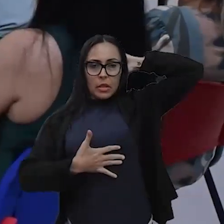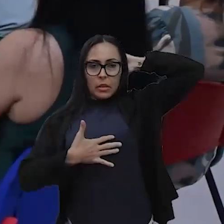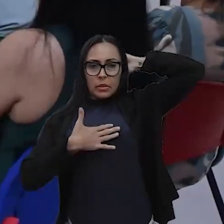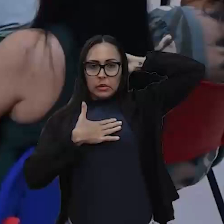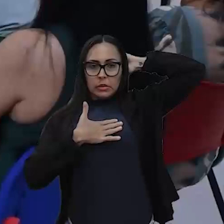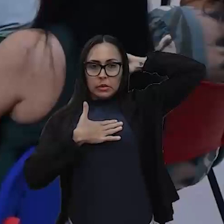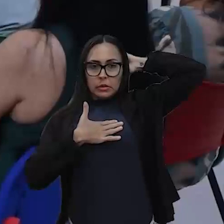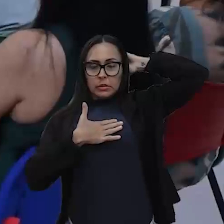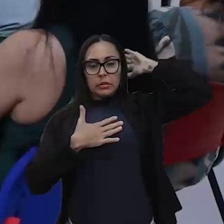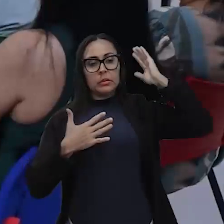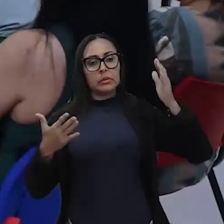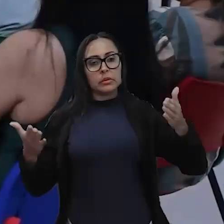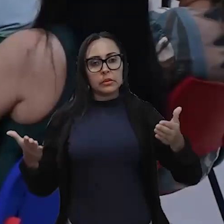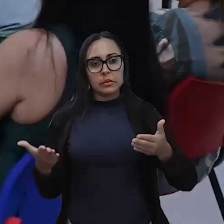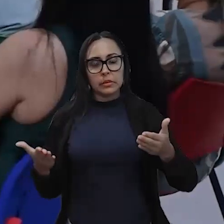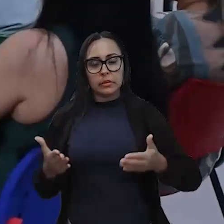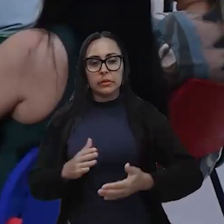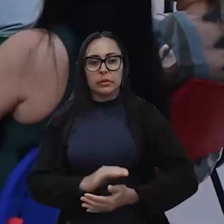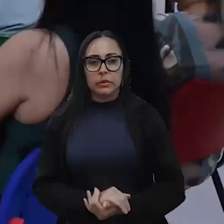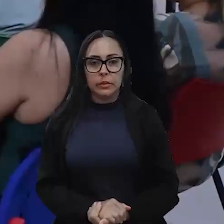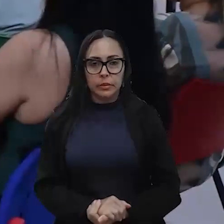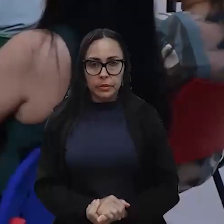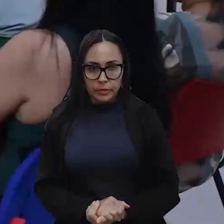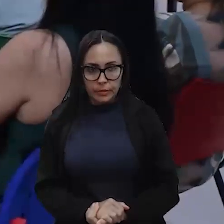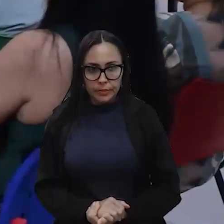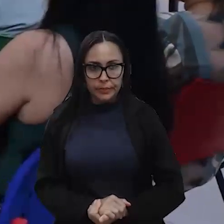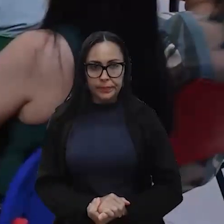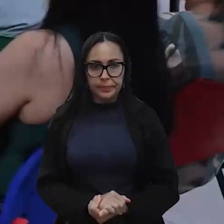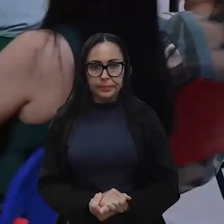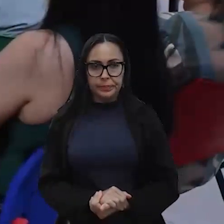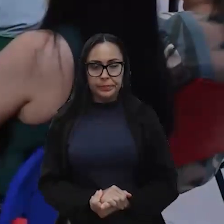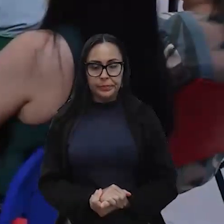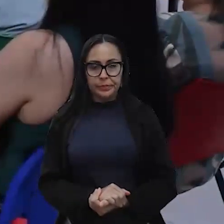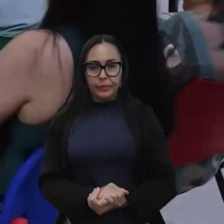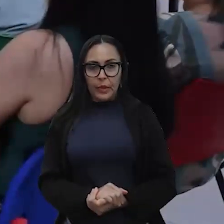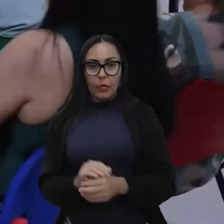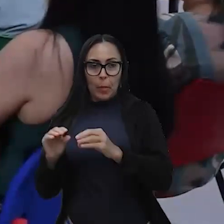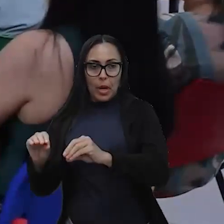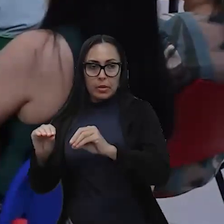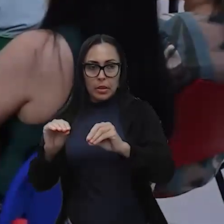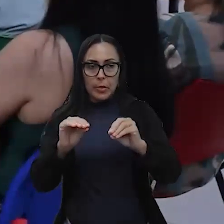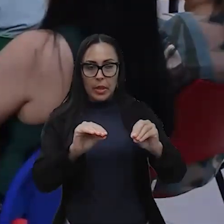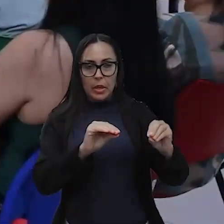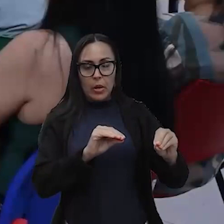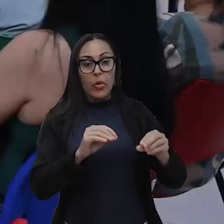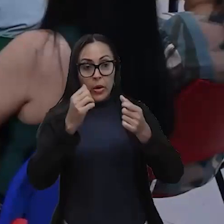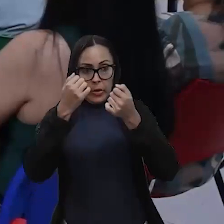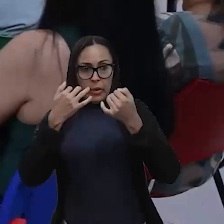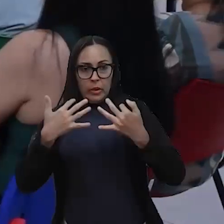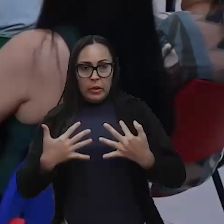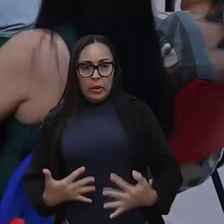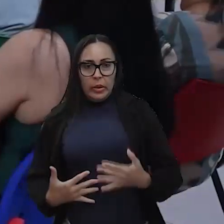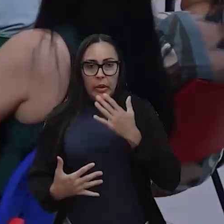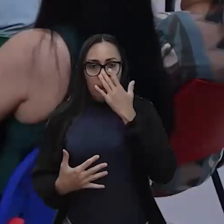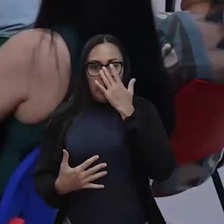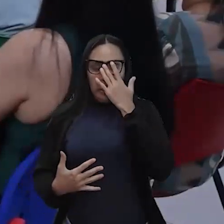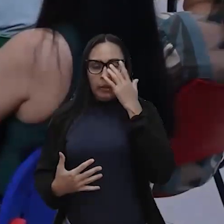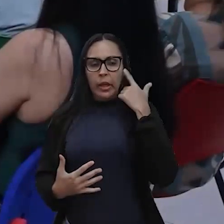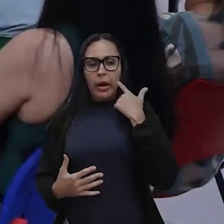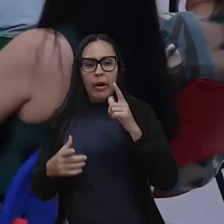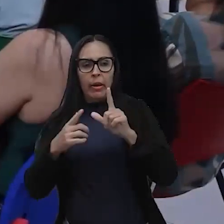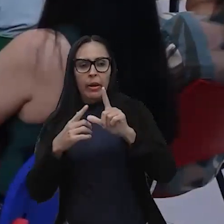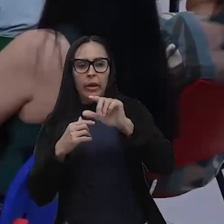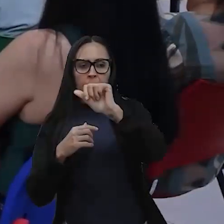agora para vocês, tá? Essa mama daqui. Vou explicar para vocês. Na letra A, é um